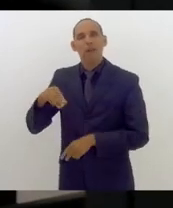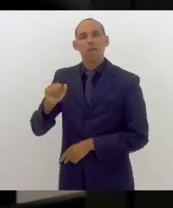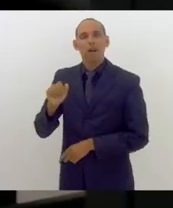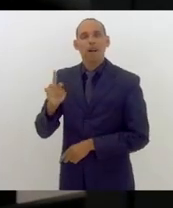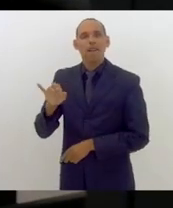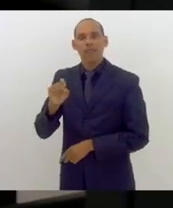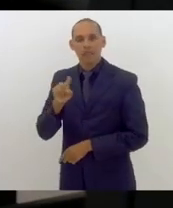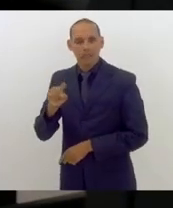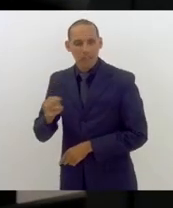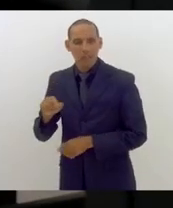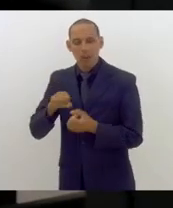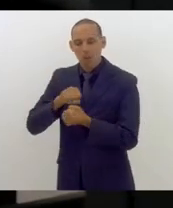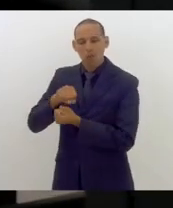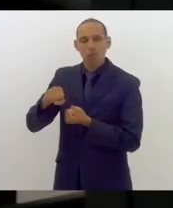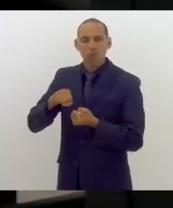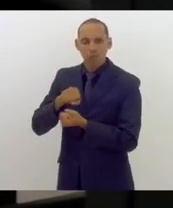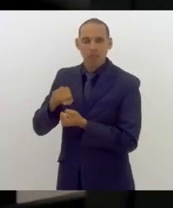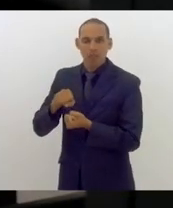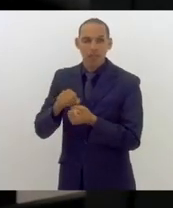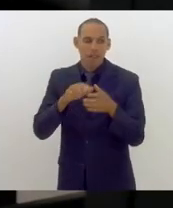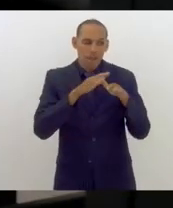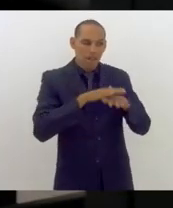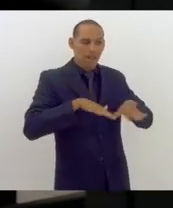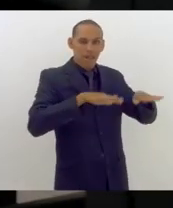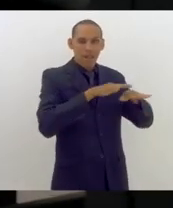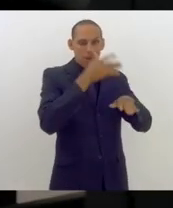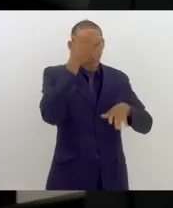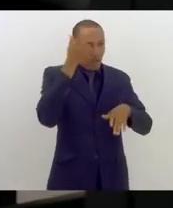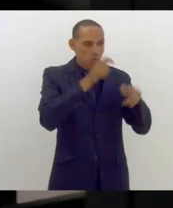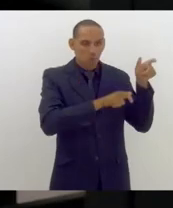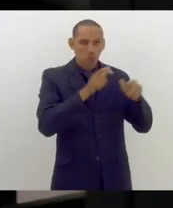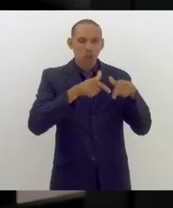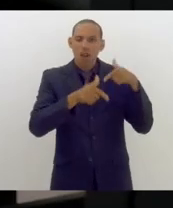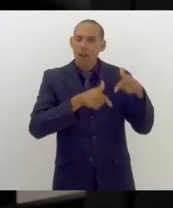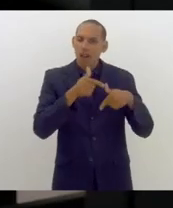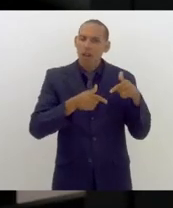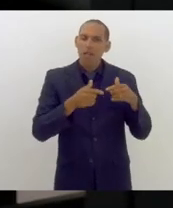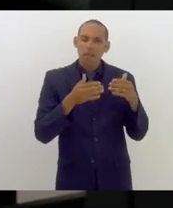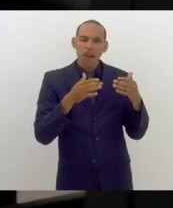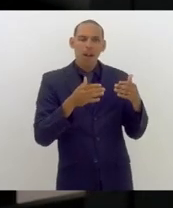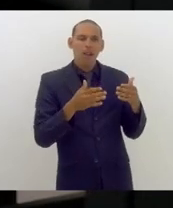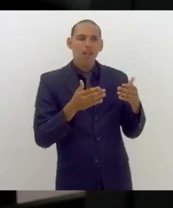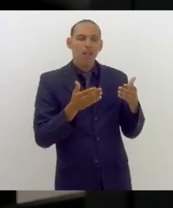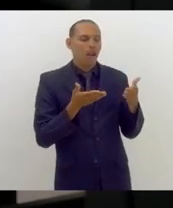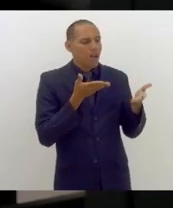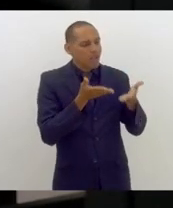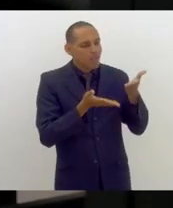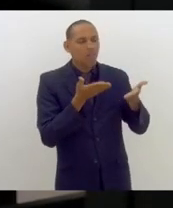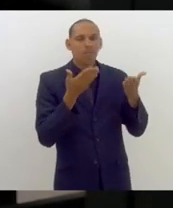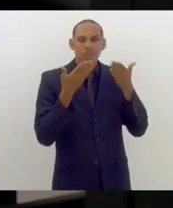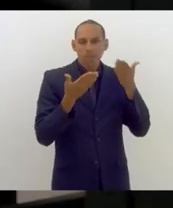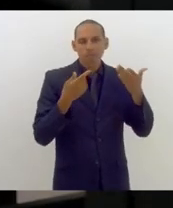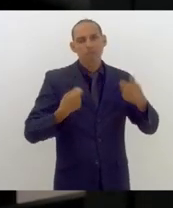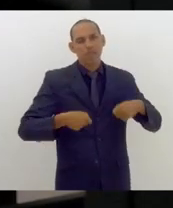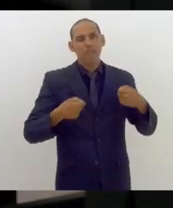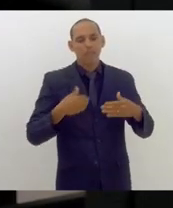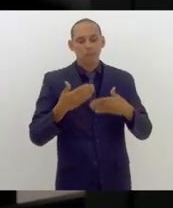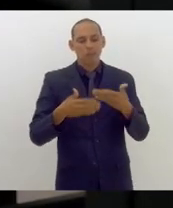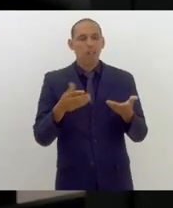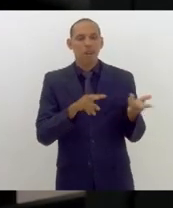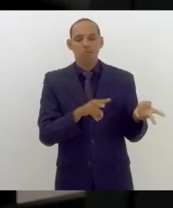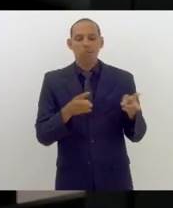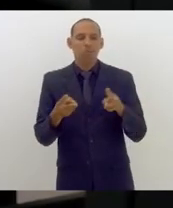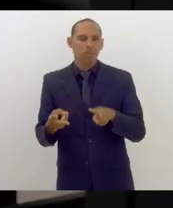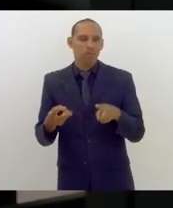tem que ser atendida principalmente os trabalhadores eles têm que ser atendidos nesse processo agora você é expandir